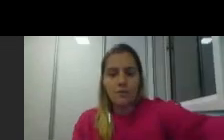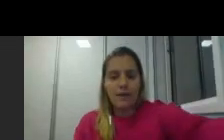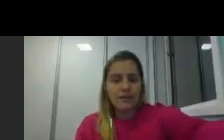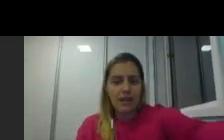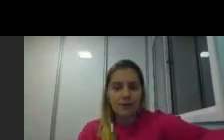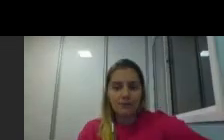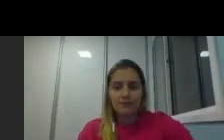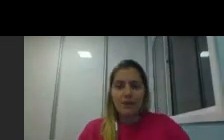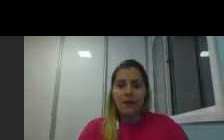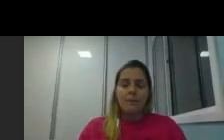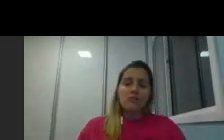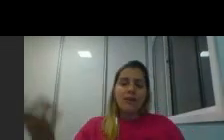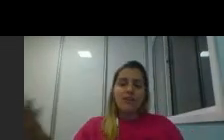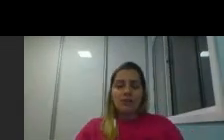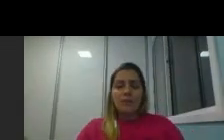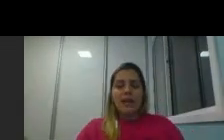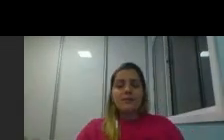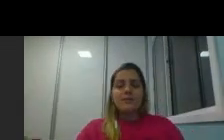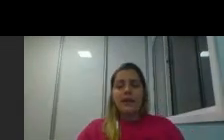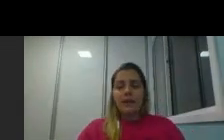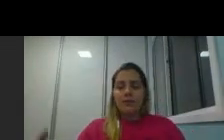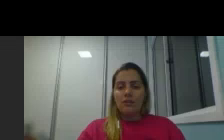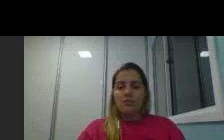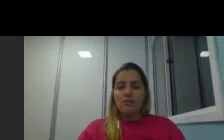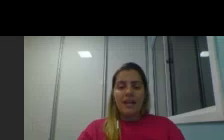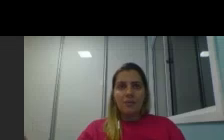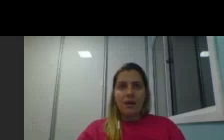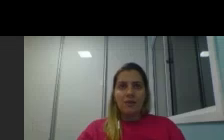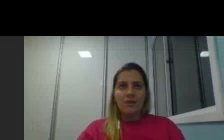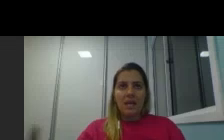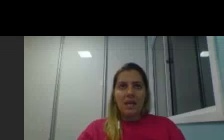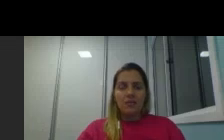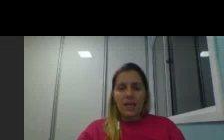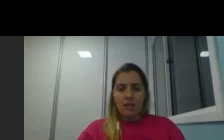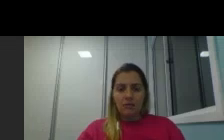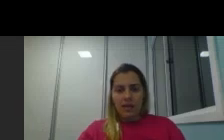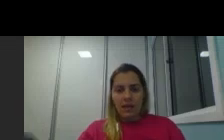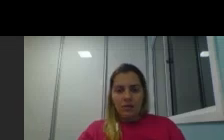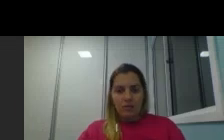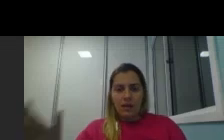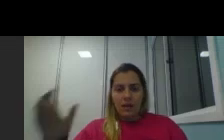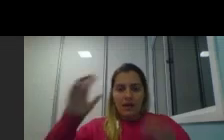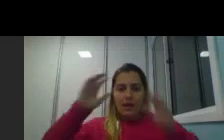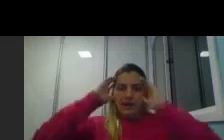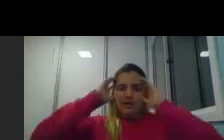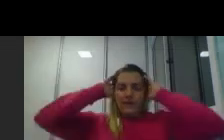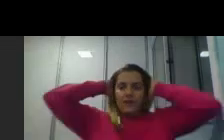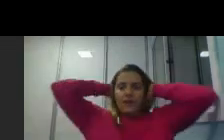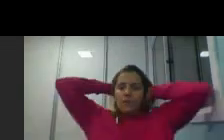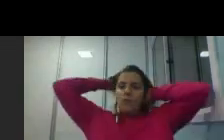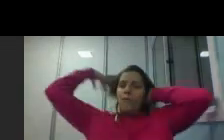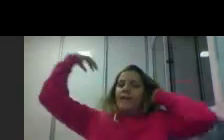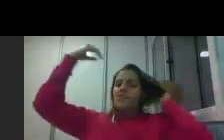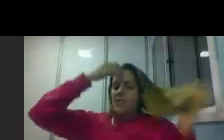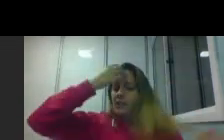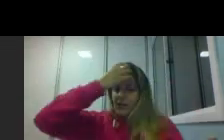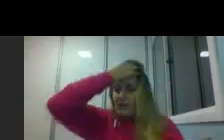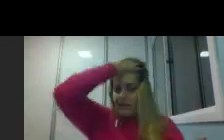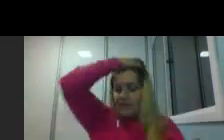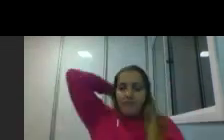um filho, mas claro, principalmente aqui no Brasil, né, que o nosso negro não é um negro africano,